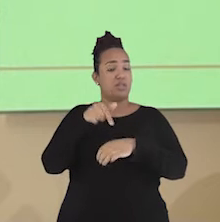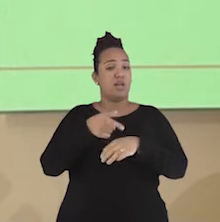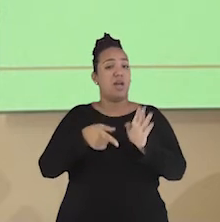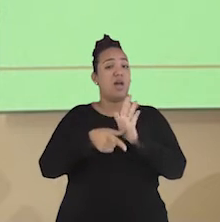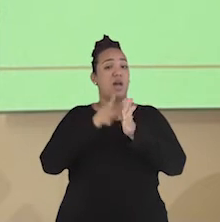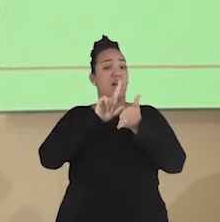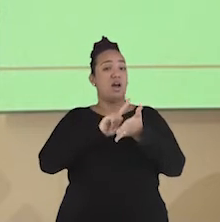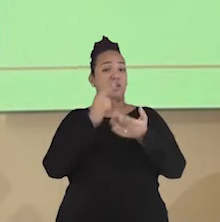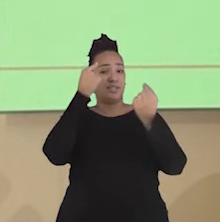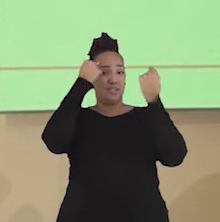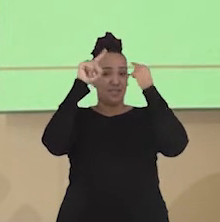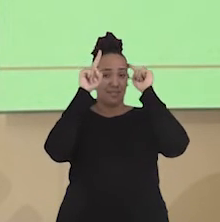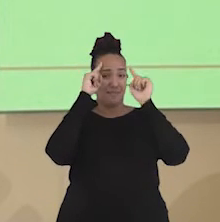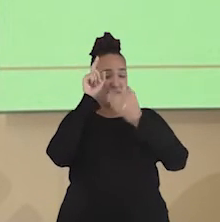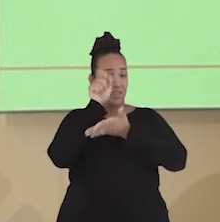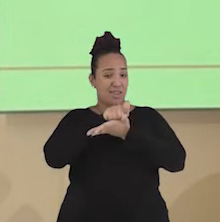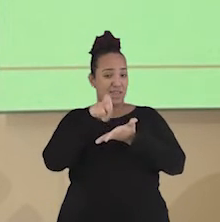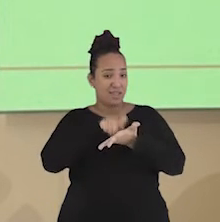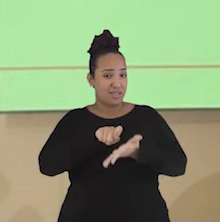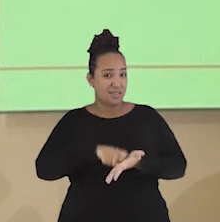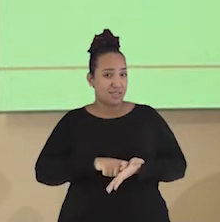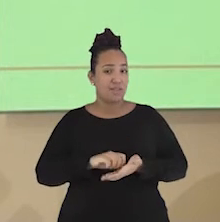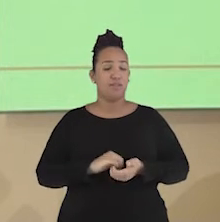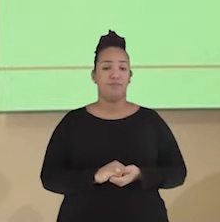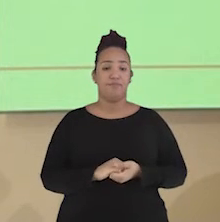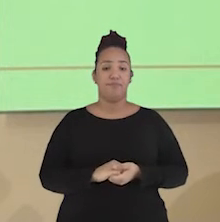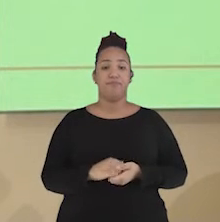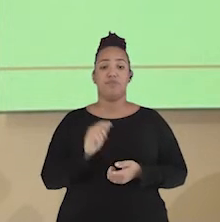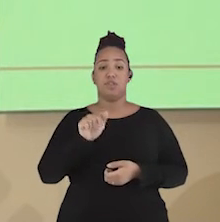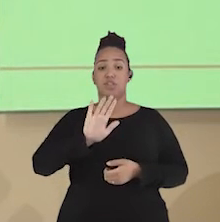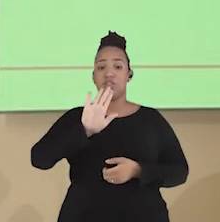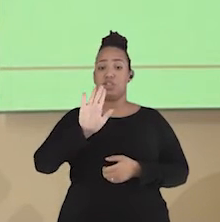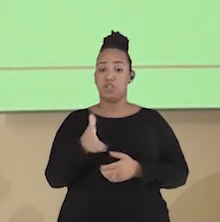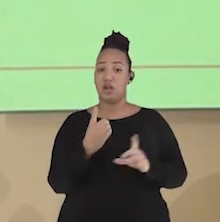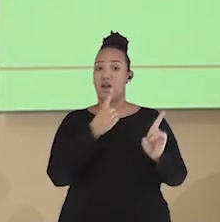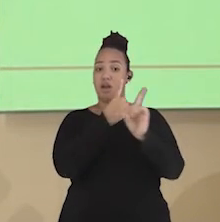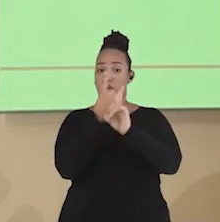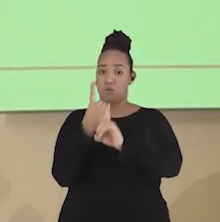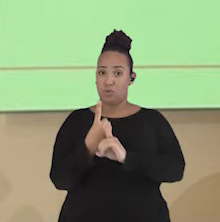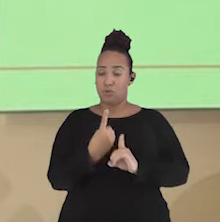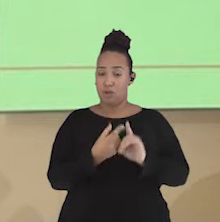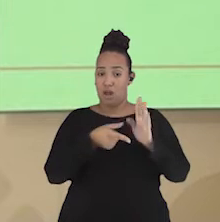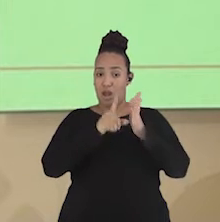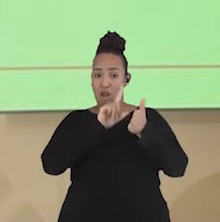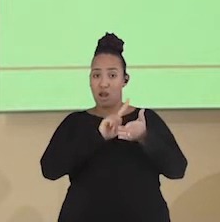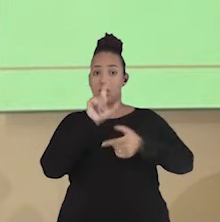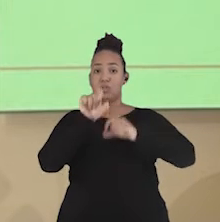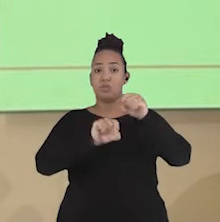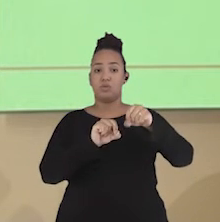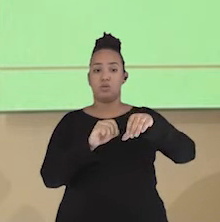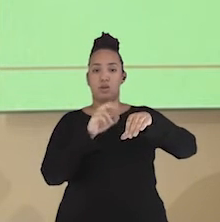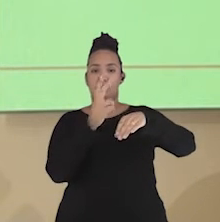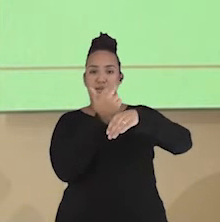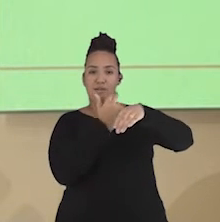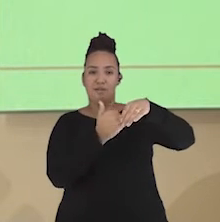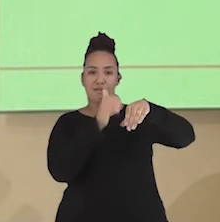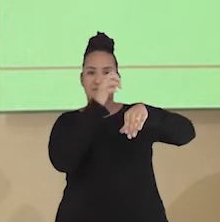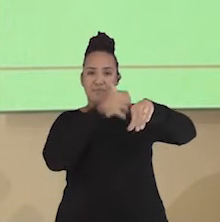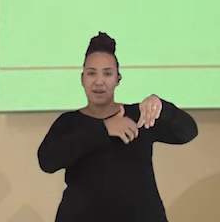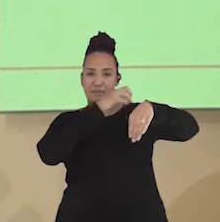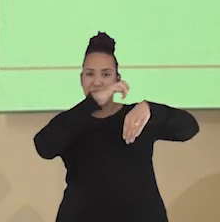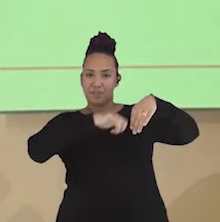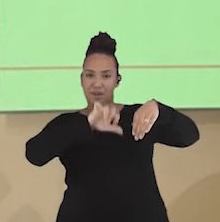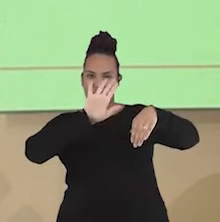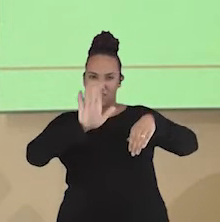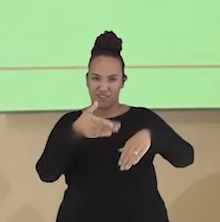da invenção da escrita. Um dos registros mais antigos já encontrados são as pinturas rupestres. Você já ouviu falar em